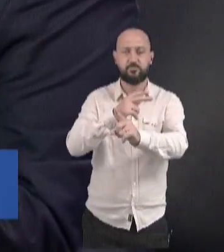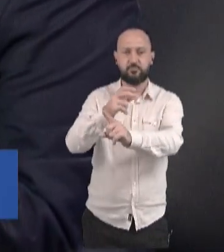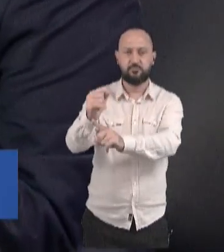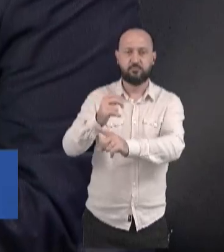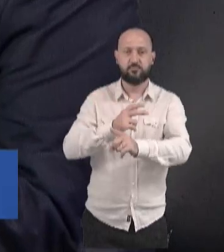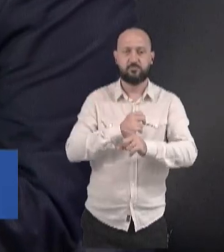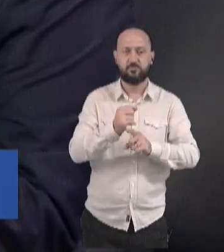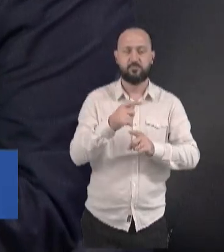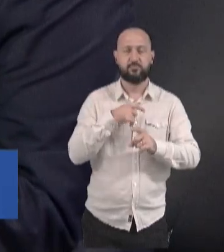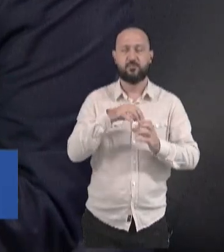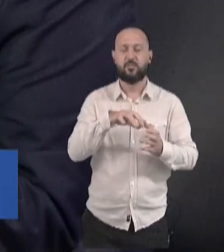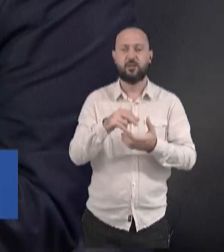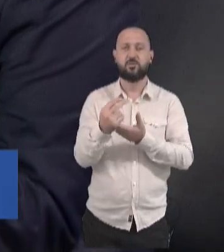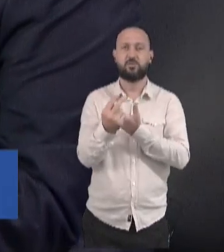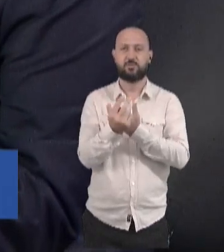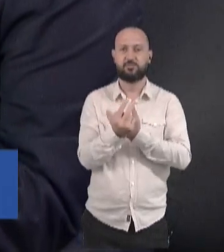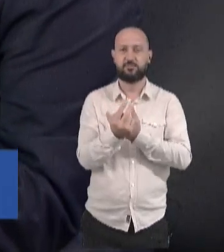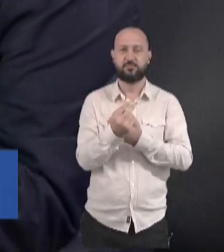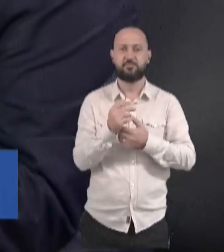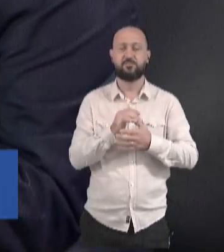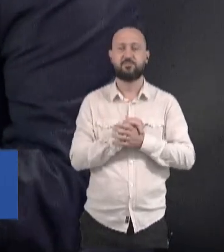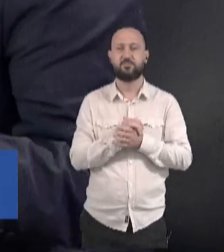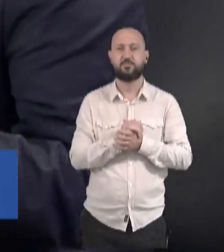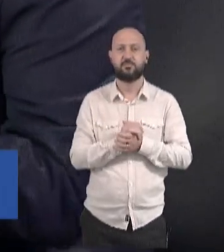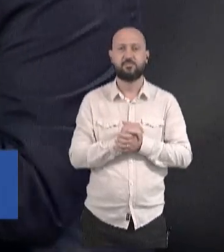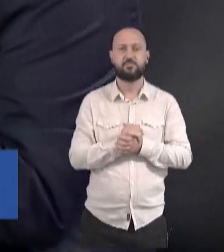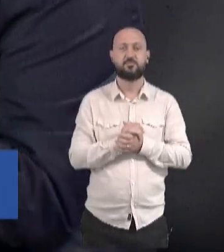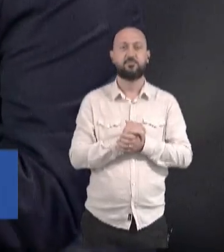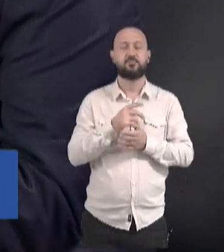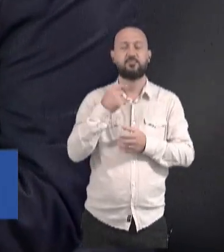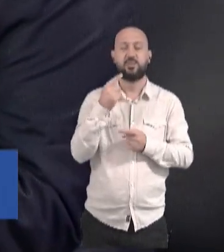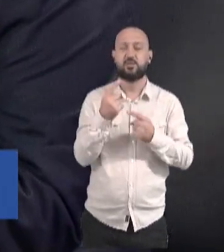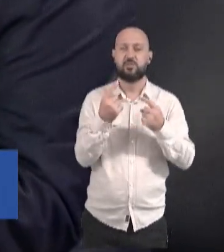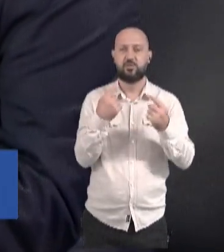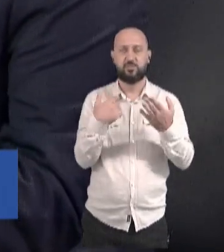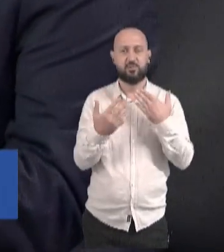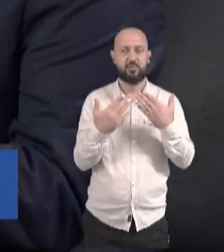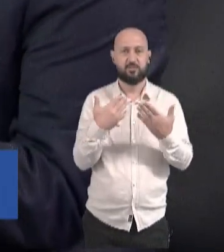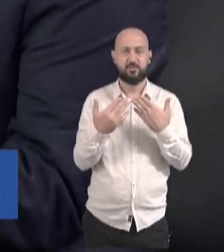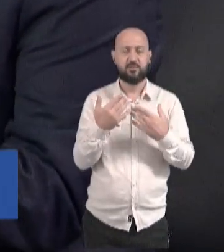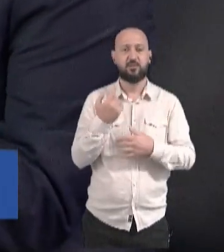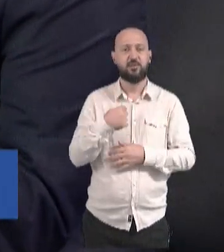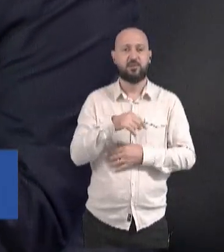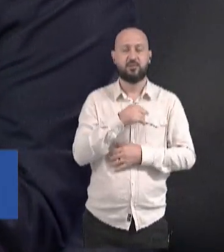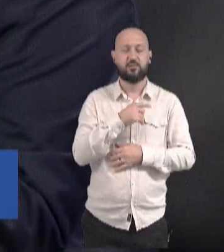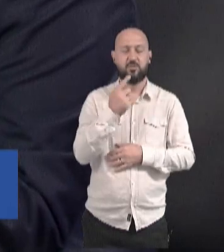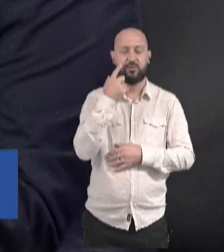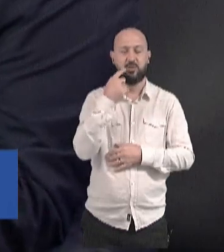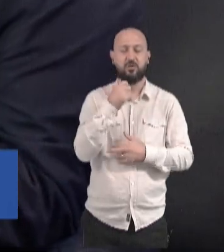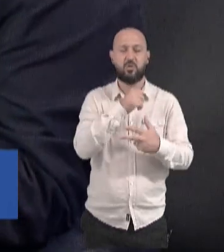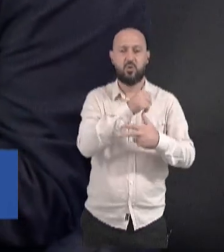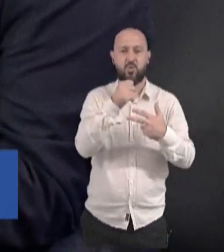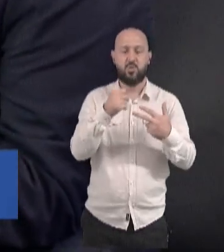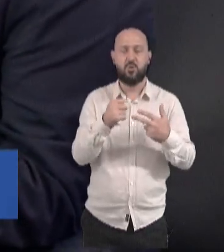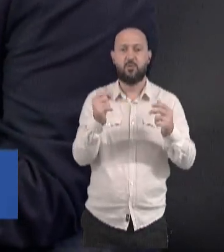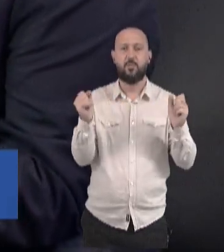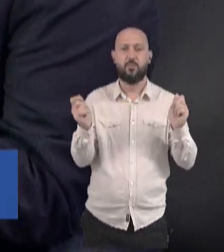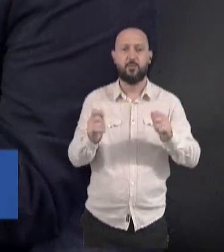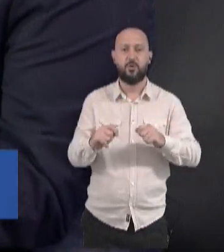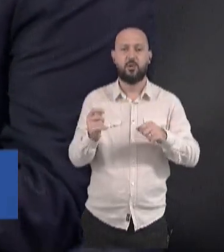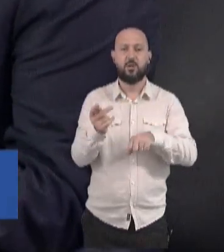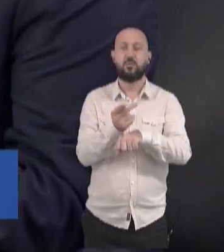e ganhar a sustentabilidade, que é esse diálogo que nós, poder público,